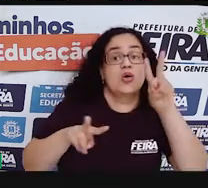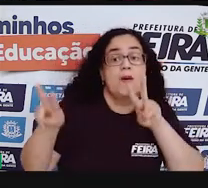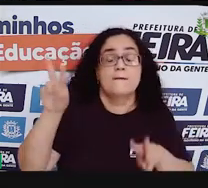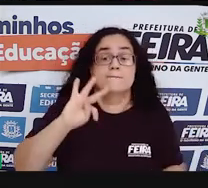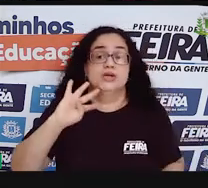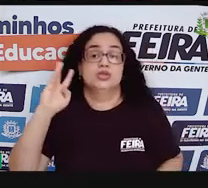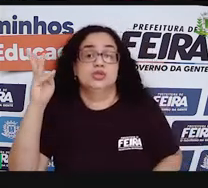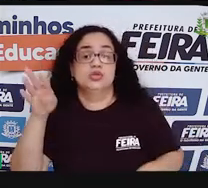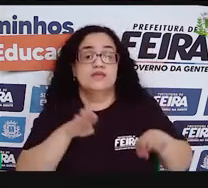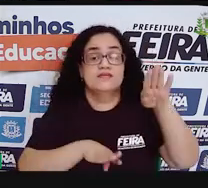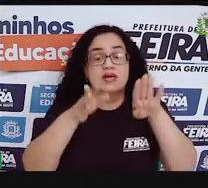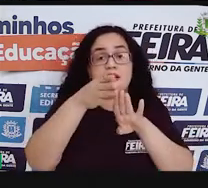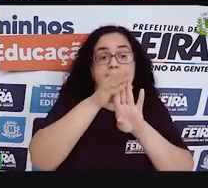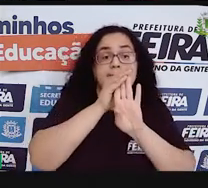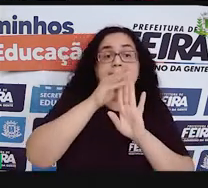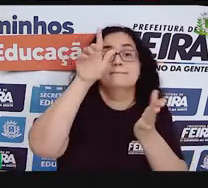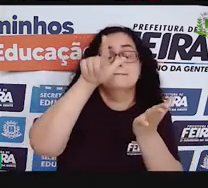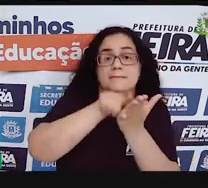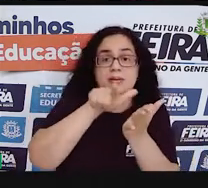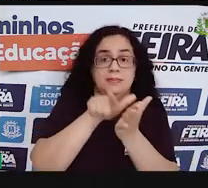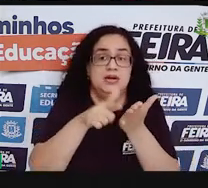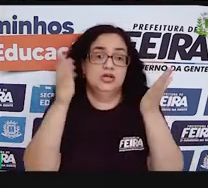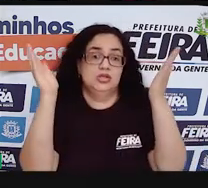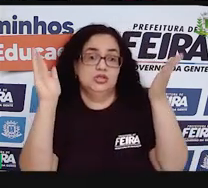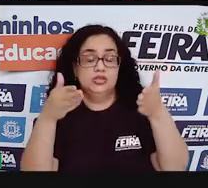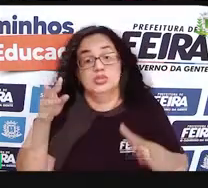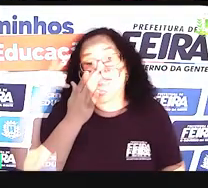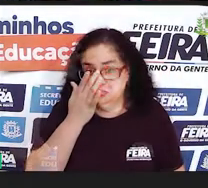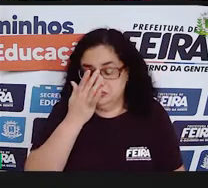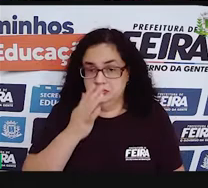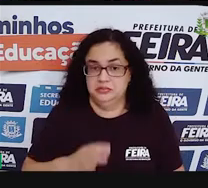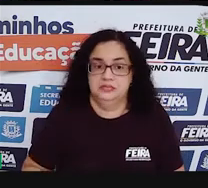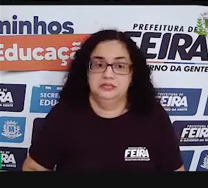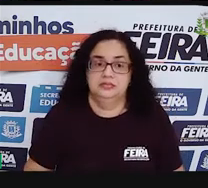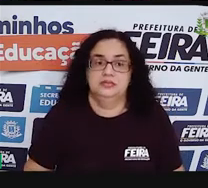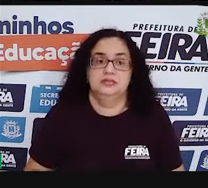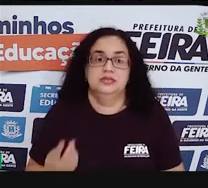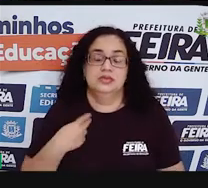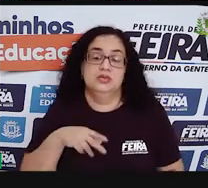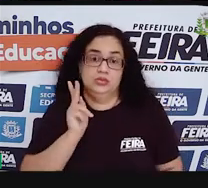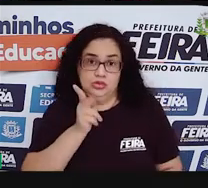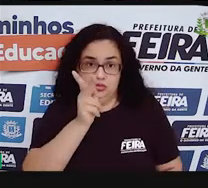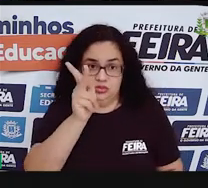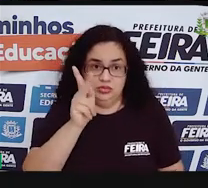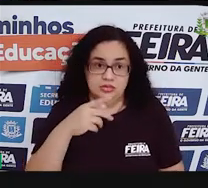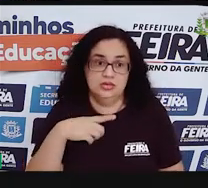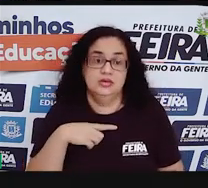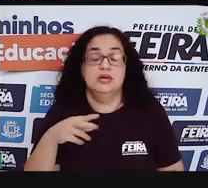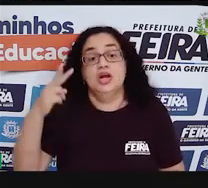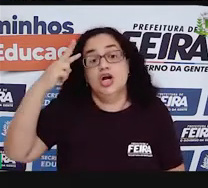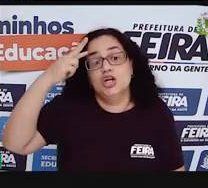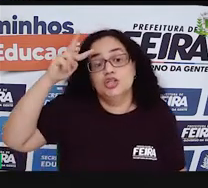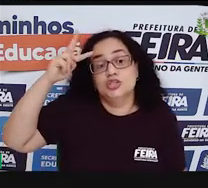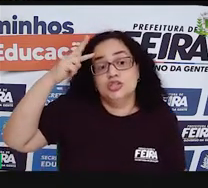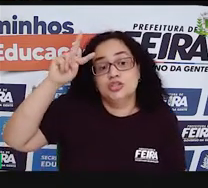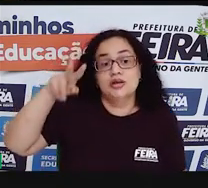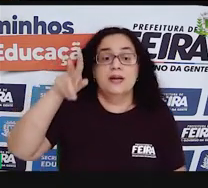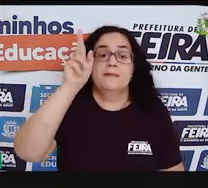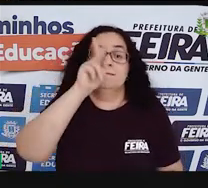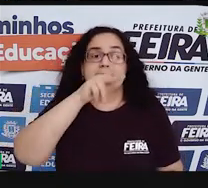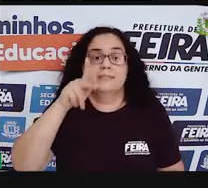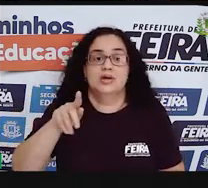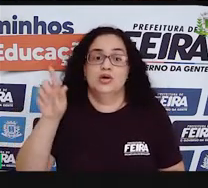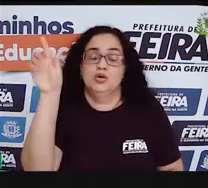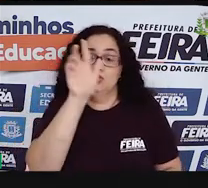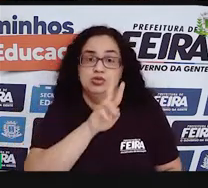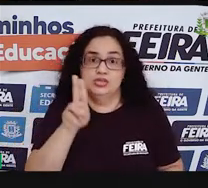a flexibilidade do papel agora, né? Com essa história. Então vamos lá. Para contar essa história, a Pro vai